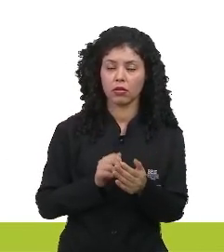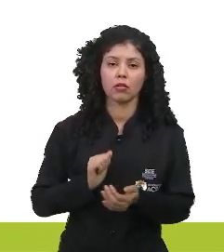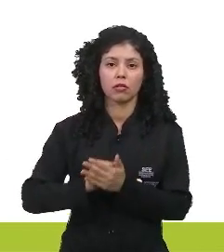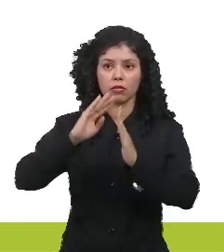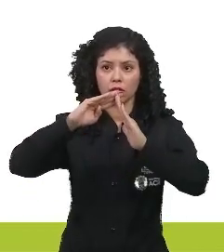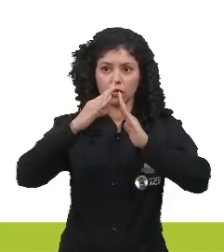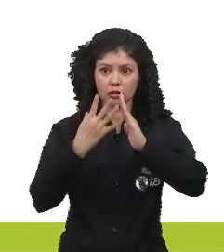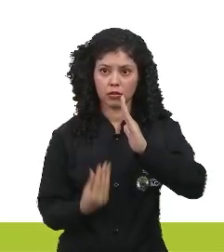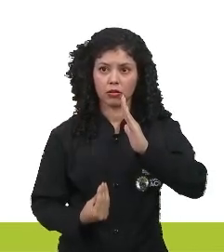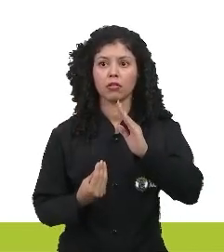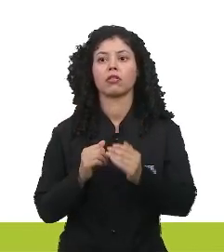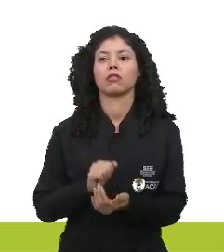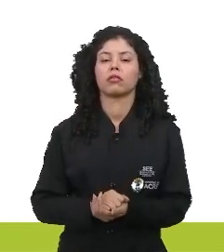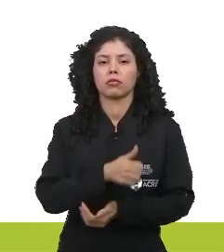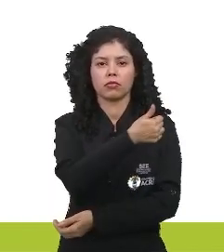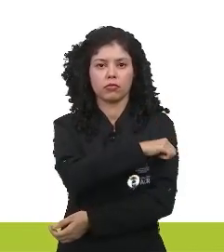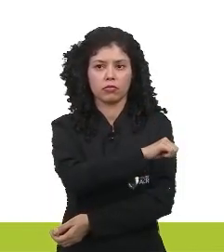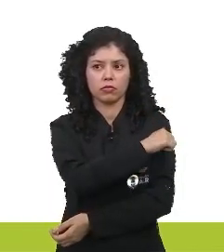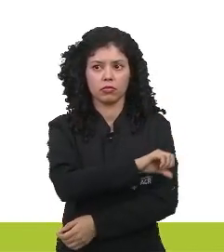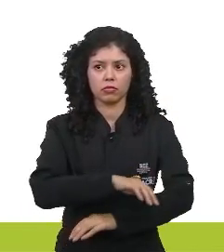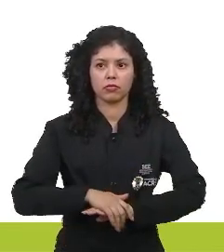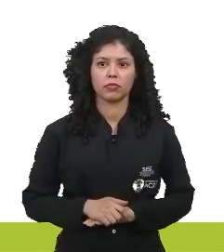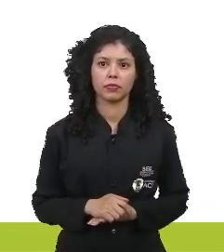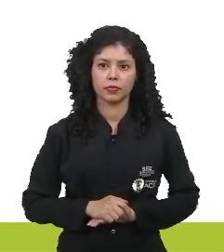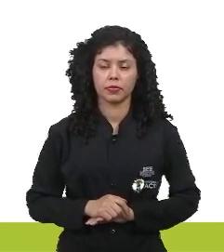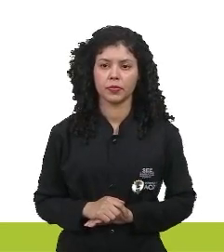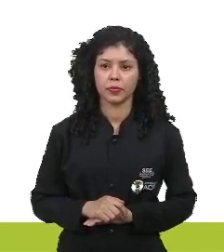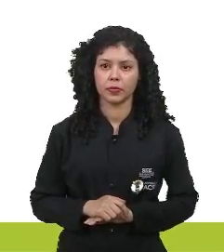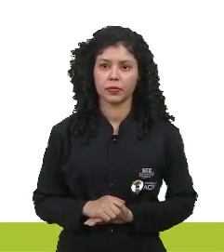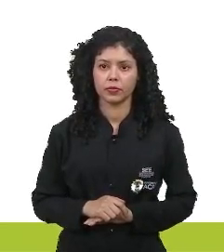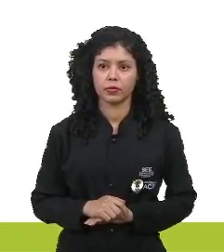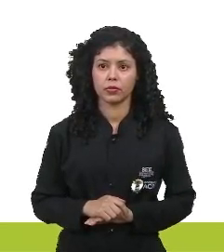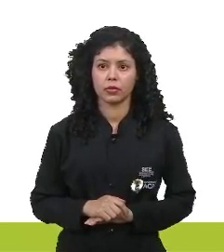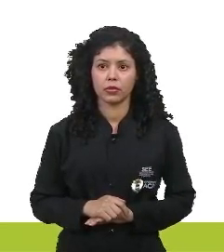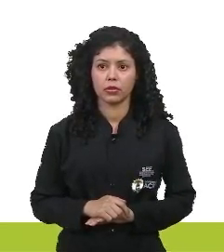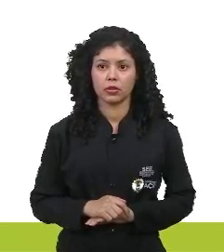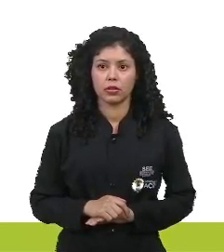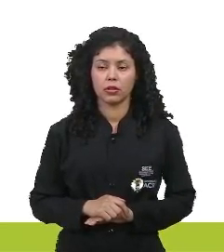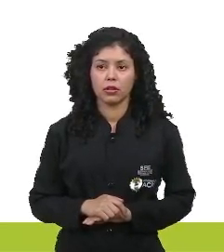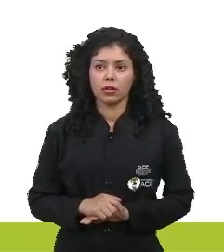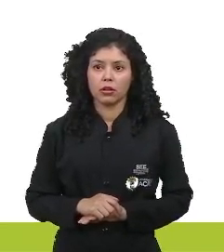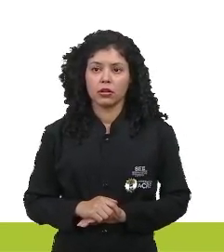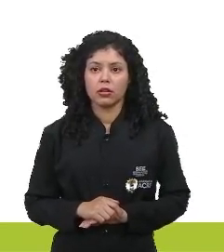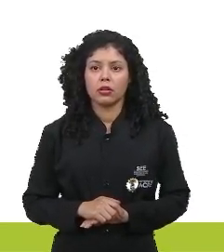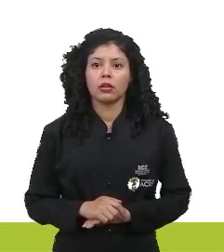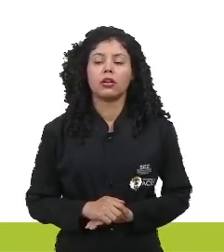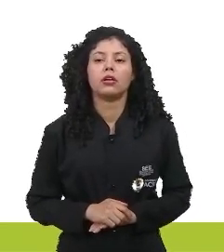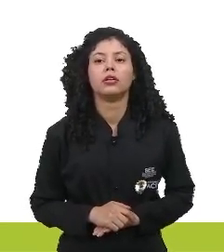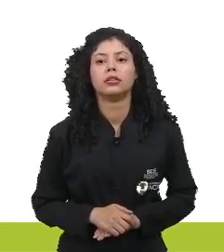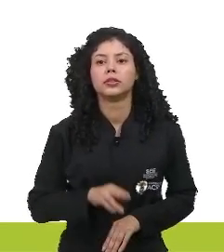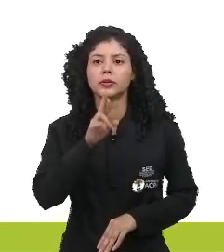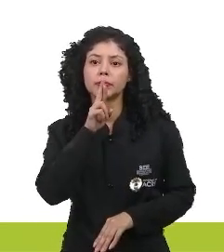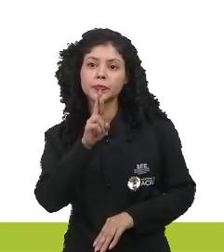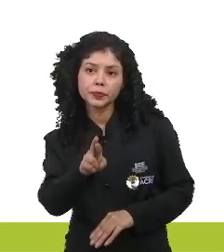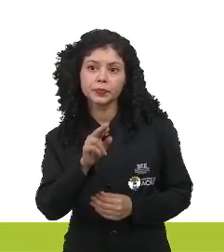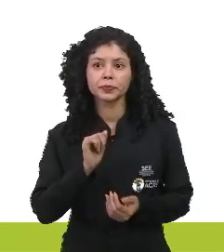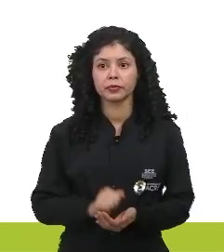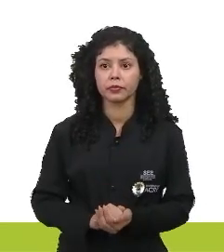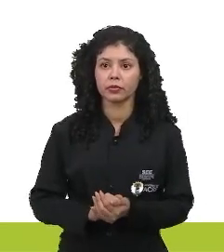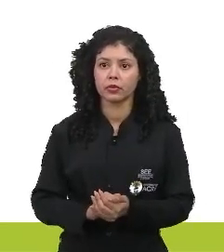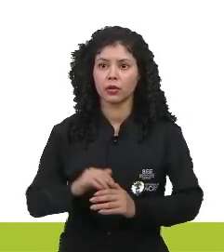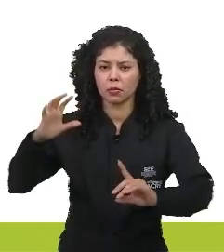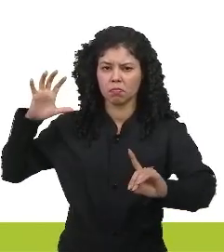quilombo nas arredores do Rio de Janeiro. Abrigados, né? Ou é o resultado